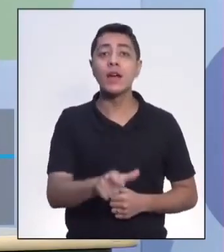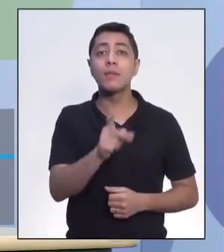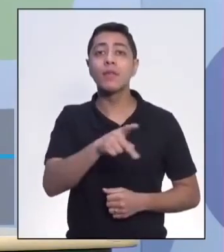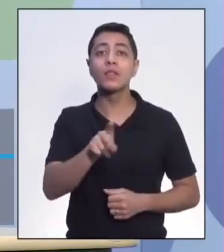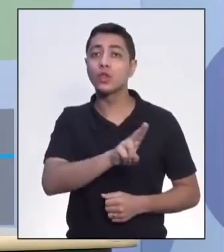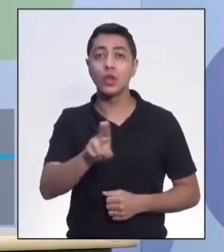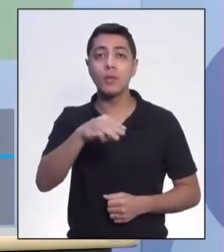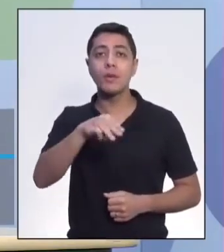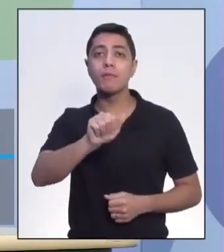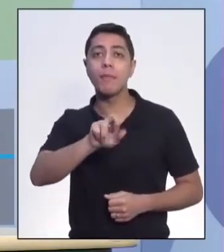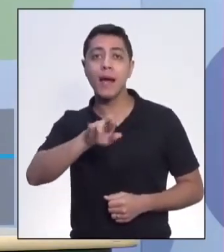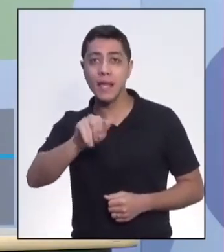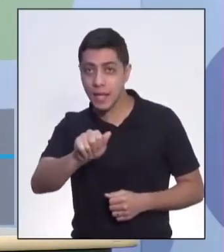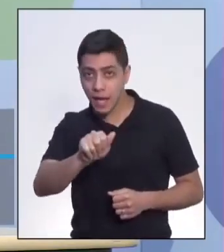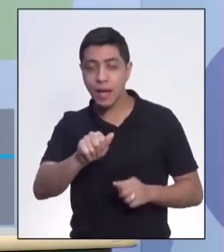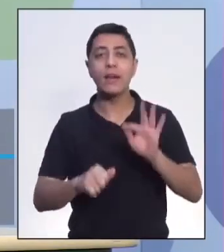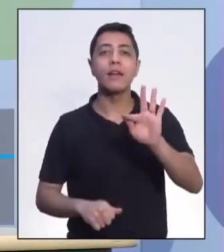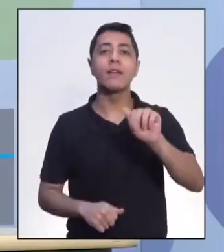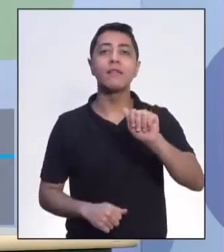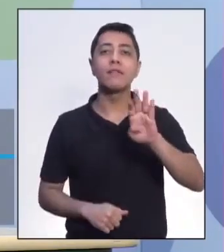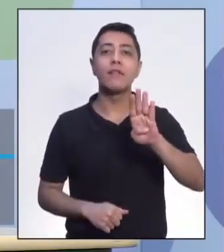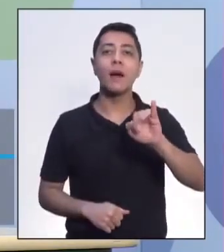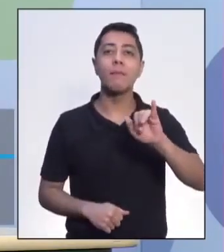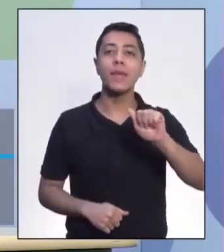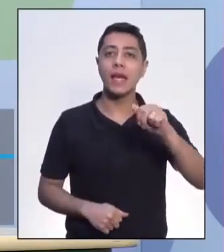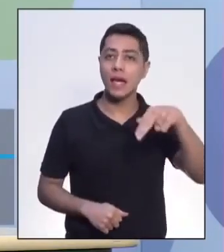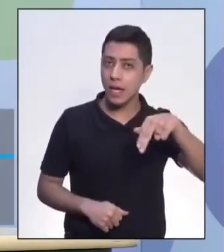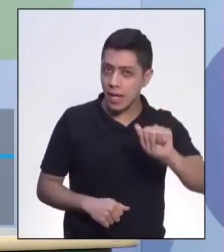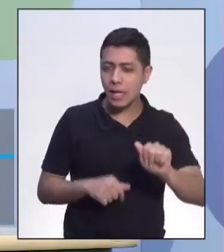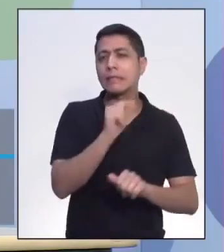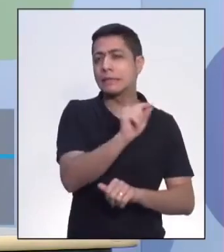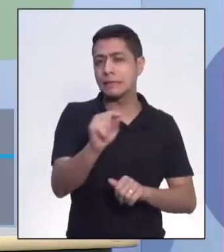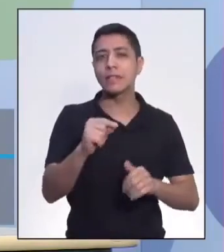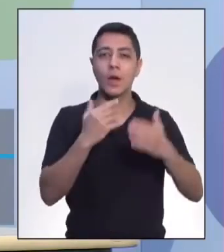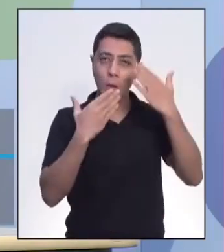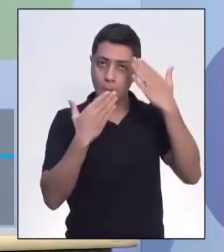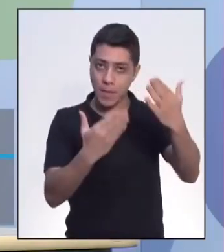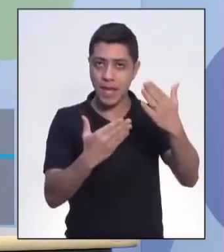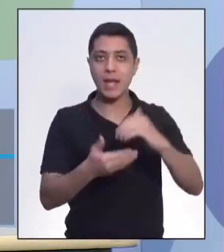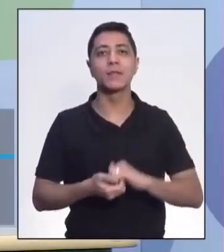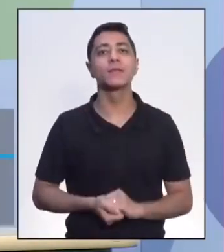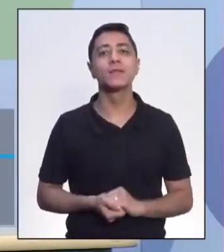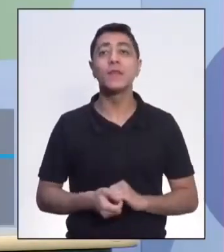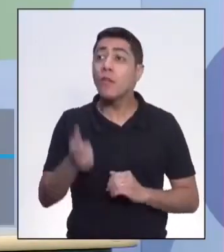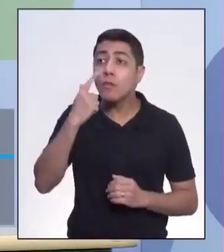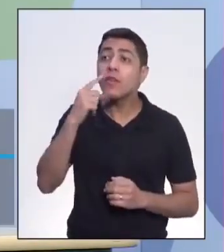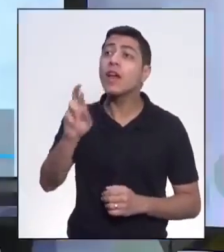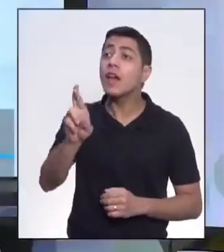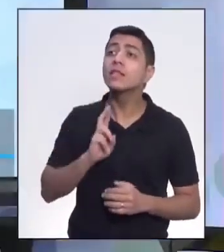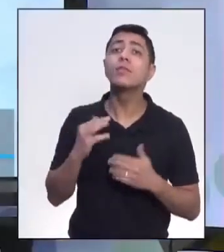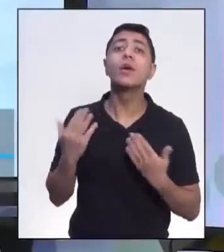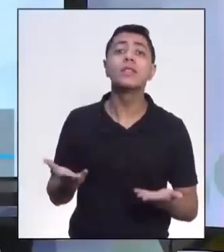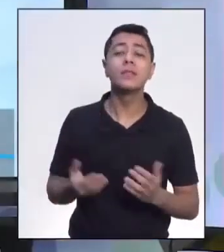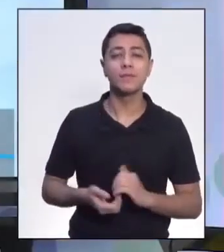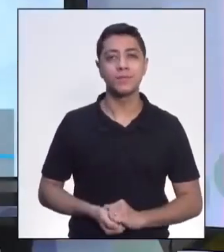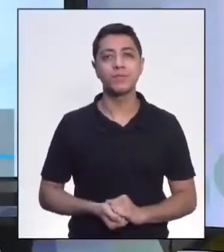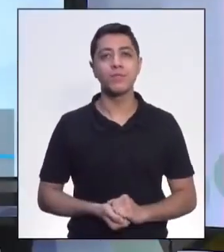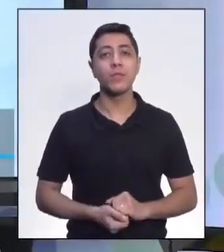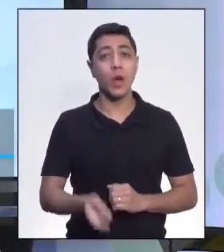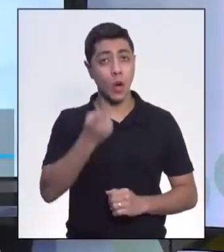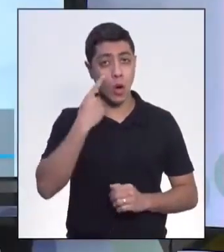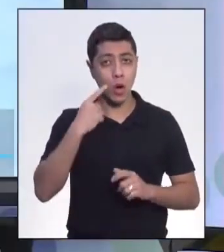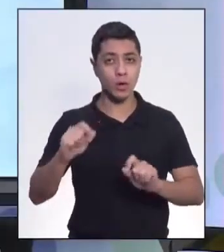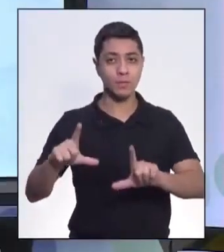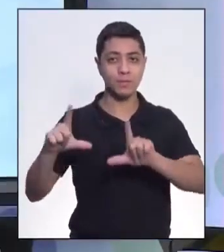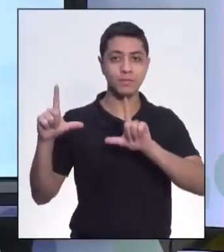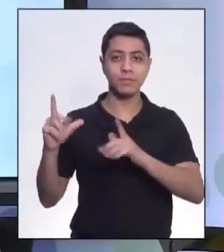Flávio, Jordan e Fabiana. Professora Roberta, vamos ver então a resposta? Vamos sim. Então, me acompanhe aqui, por favor, na lousa. Primeiro,